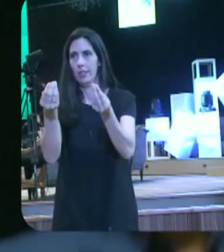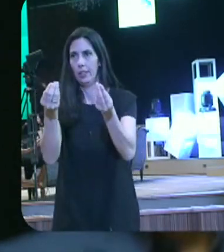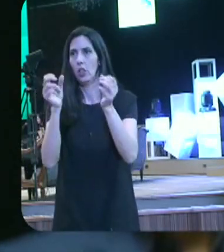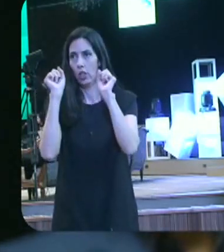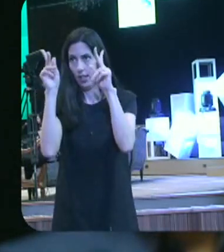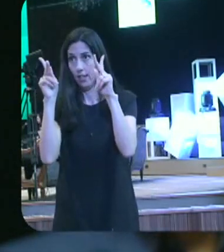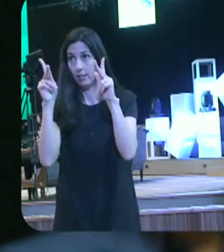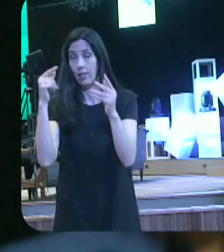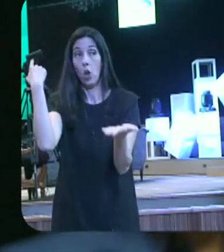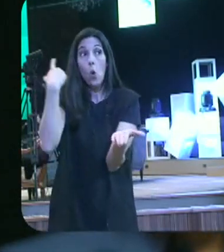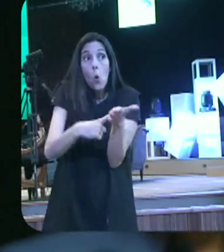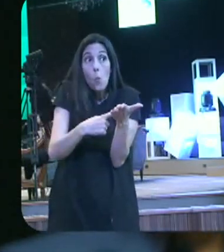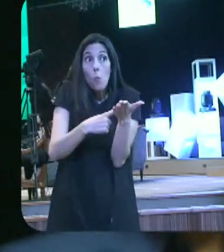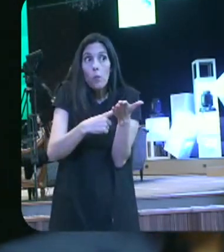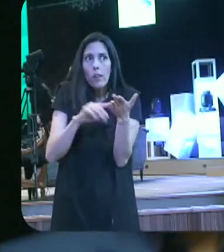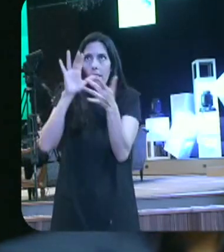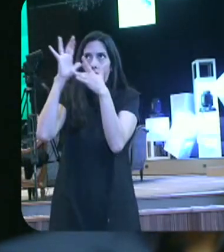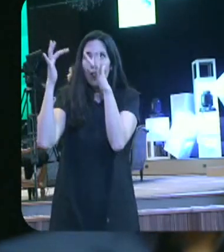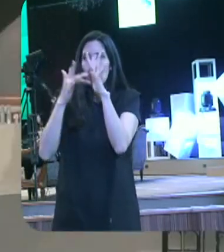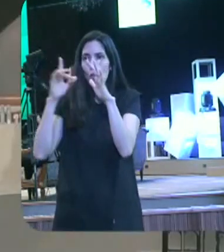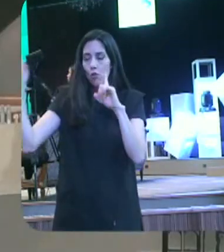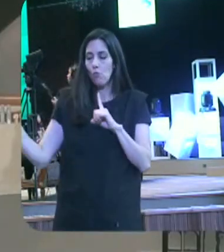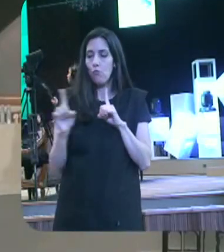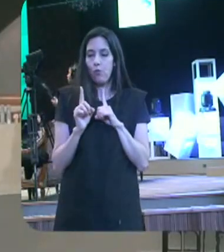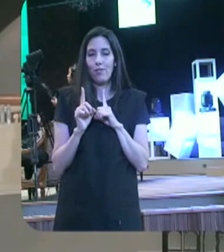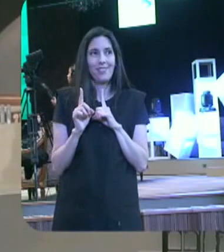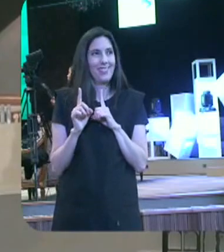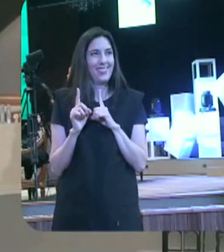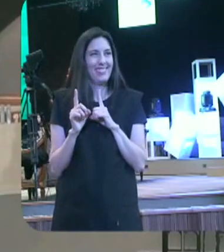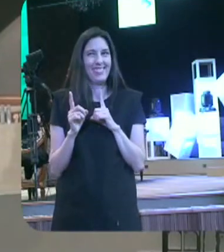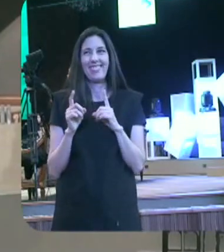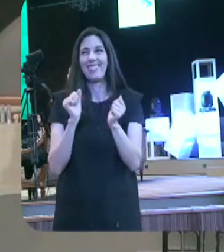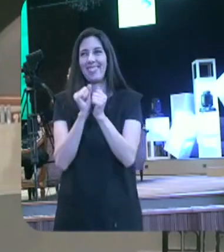encontro todo dia com Jesus, que Ele vai estar lá com você e vai te abraçar.